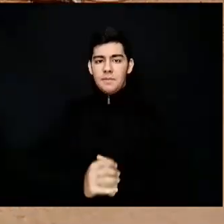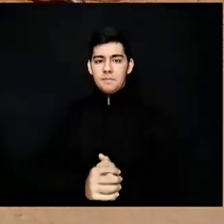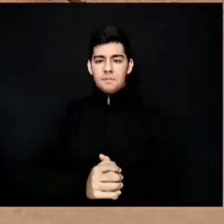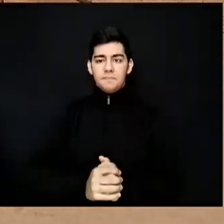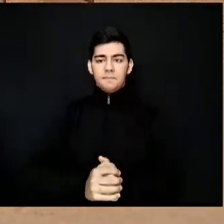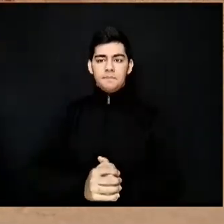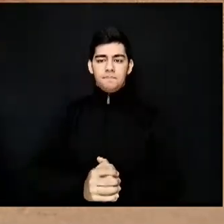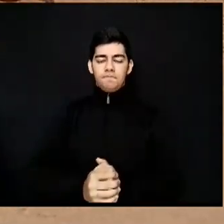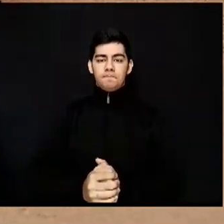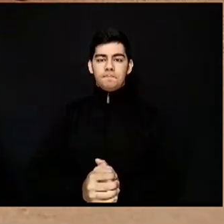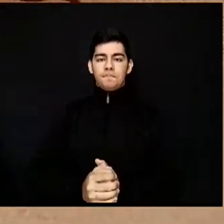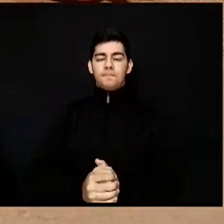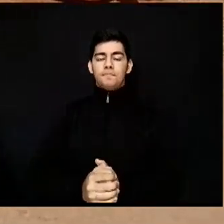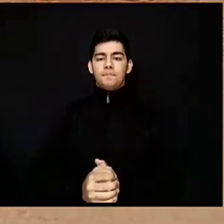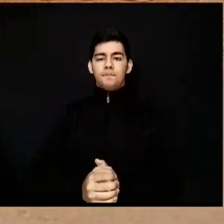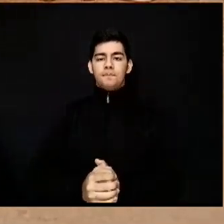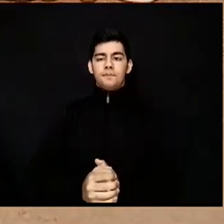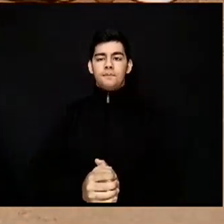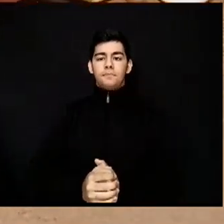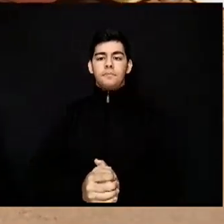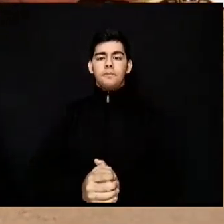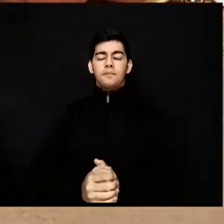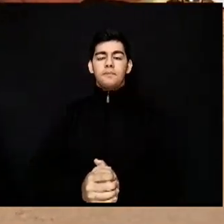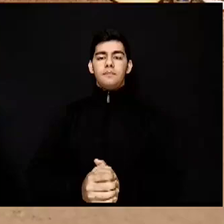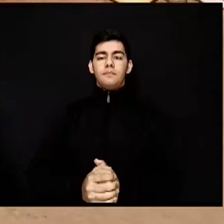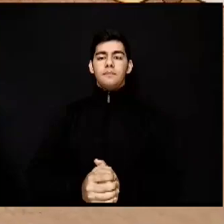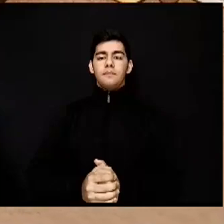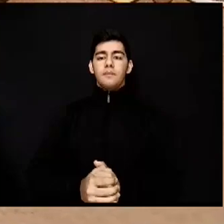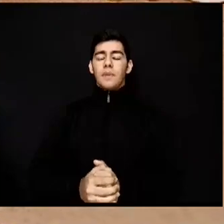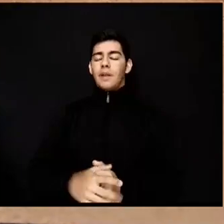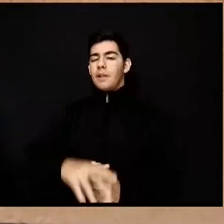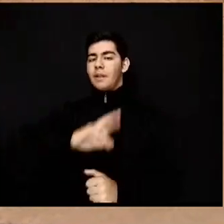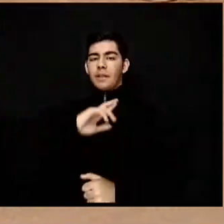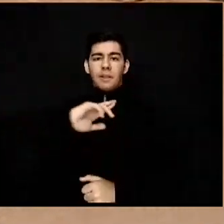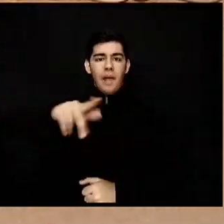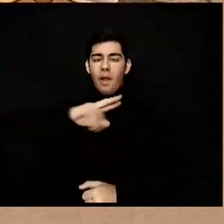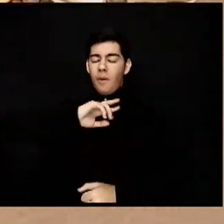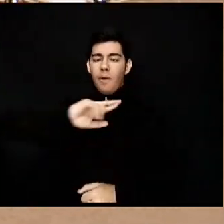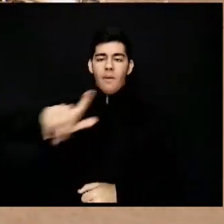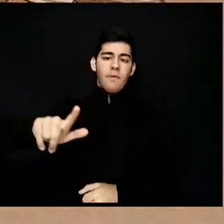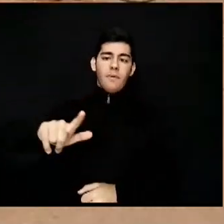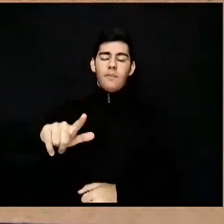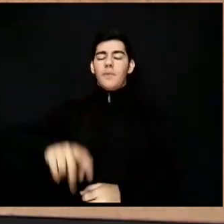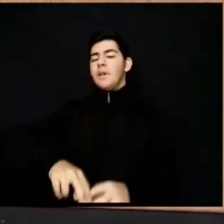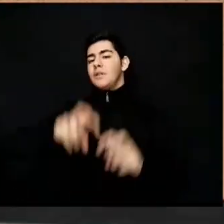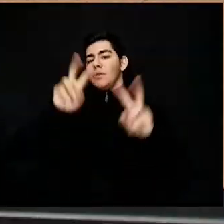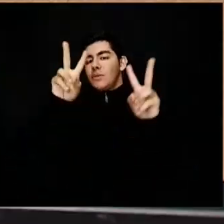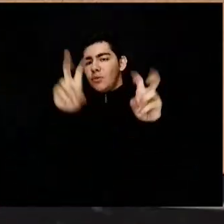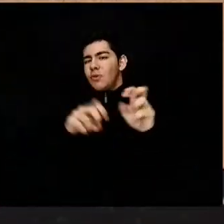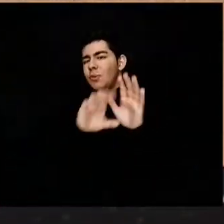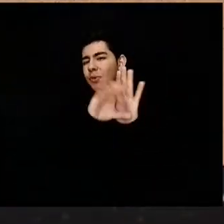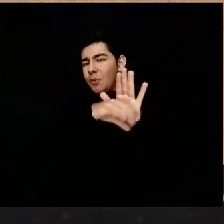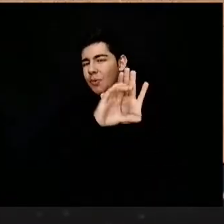esse tipo assim que a gente está mais acostumado a ver. Esse conceito, Esse né? conceito, essa proposta.